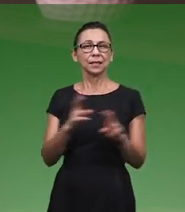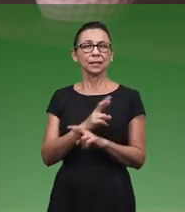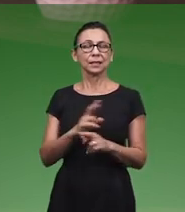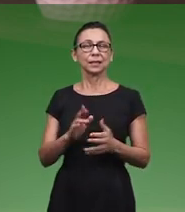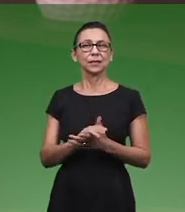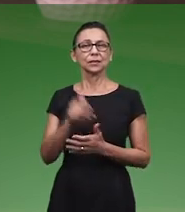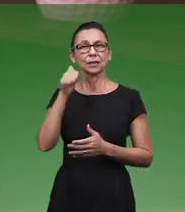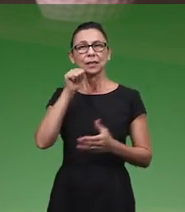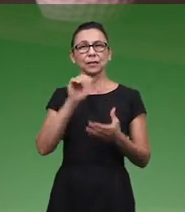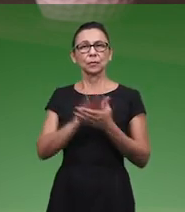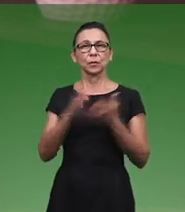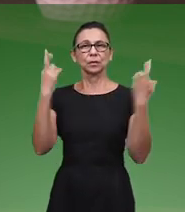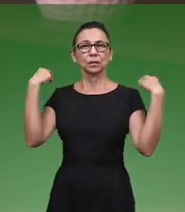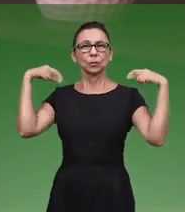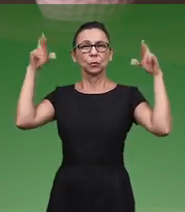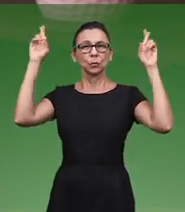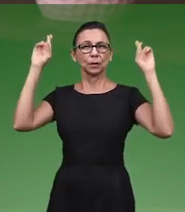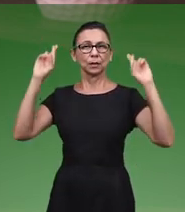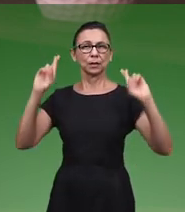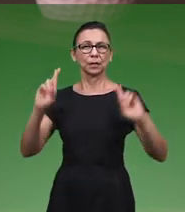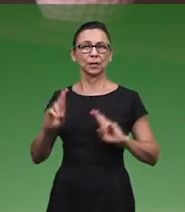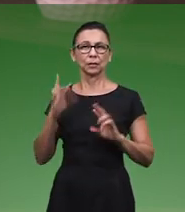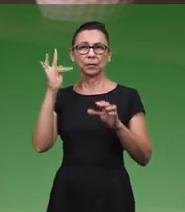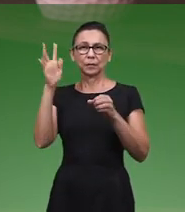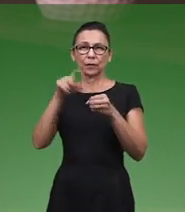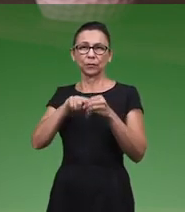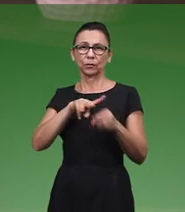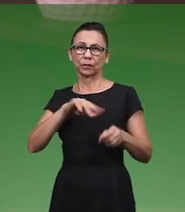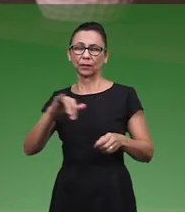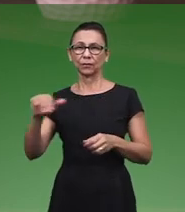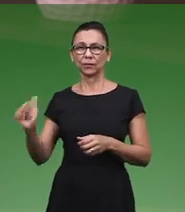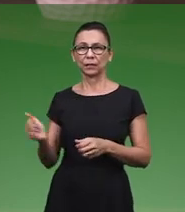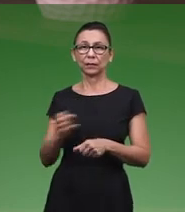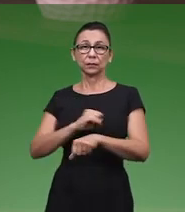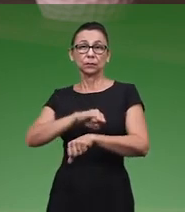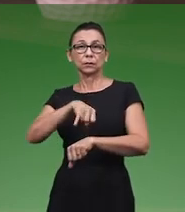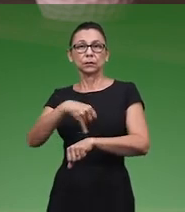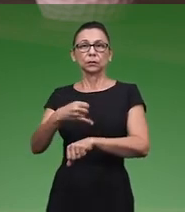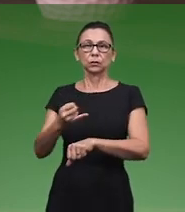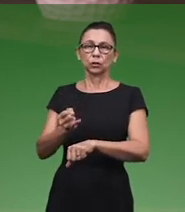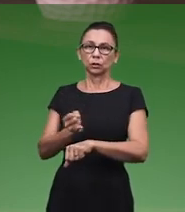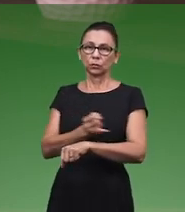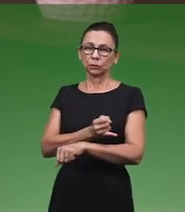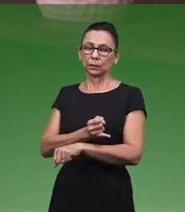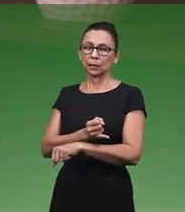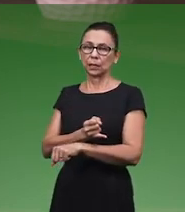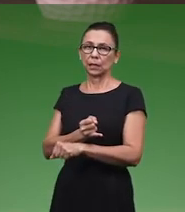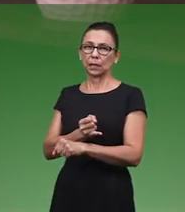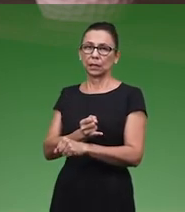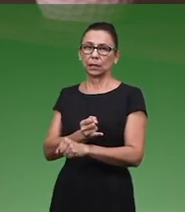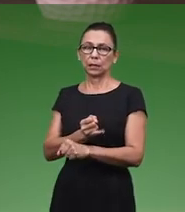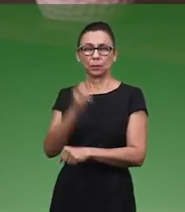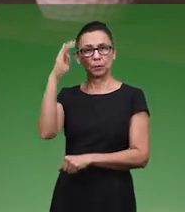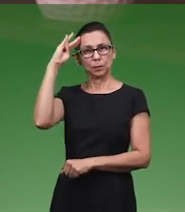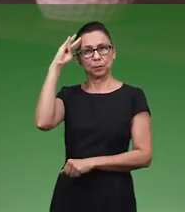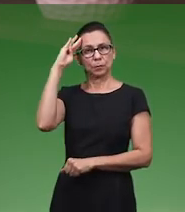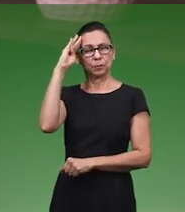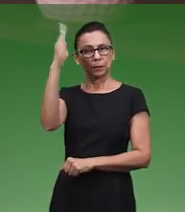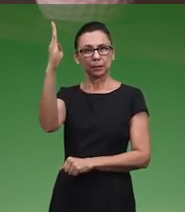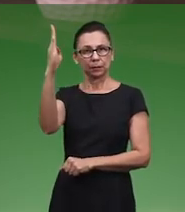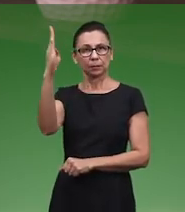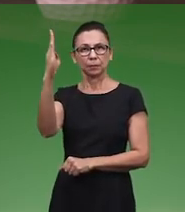né, e daquilo que diz respeito ao que há de vir ainda. Então, Jerusalém se tornou um lugar centro, não